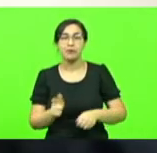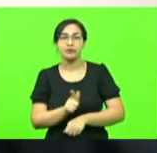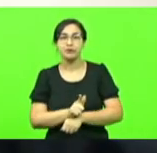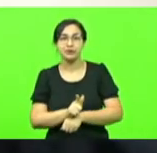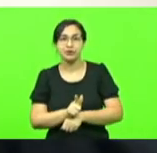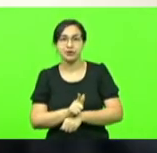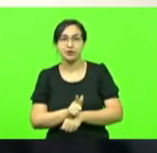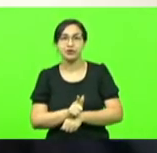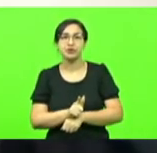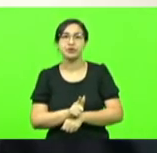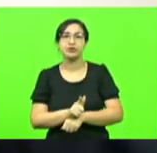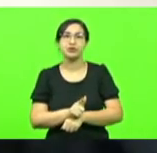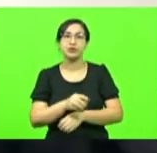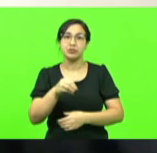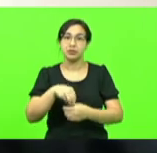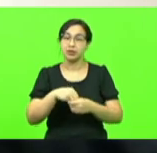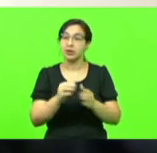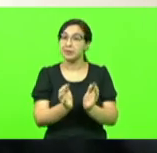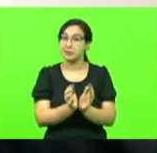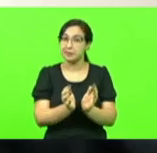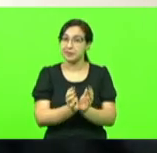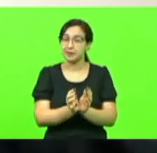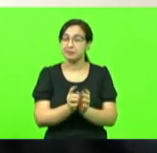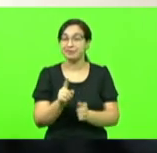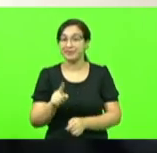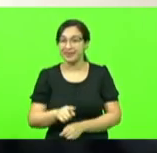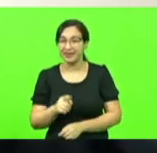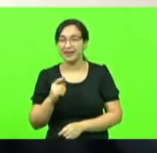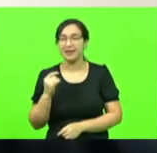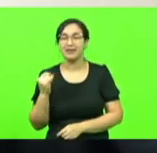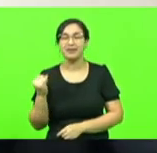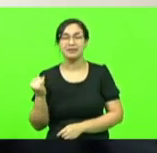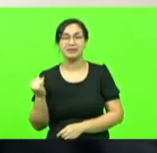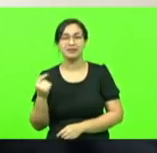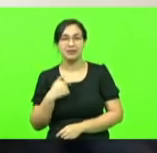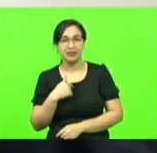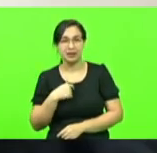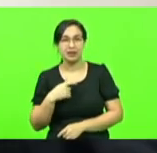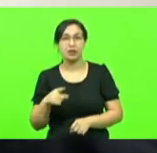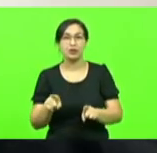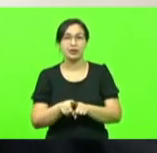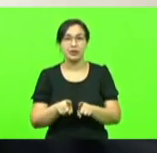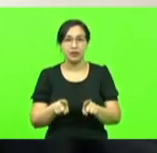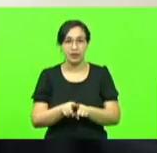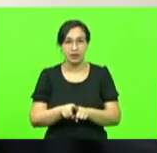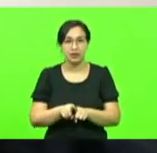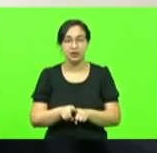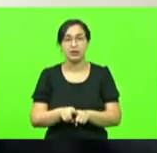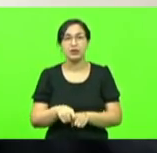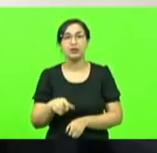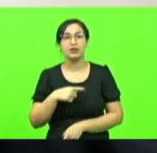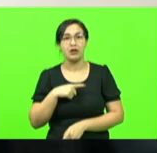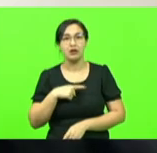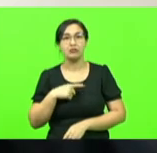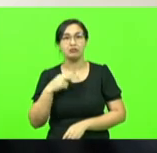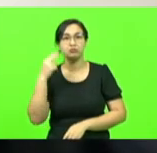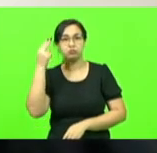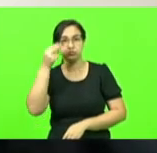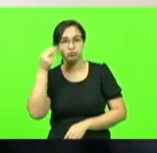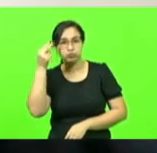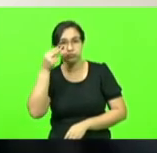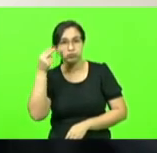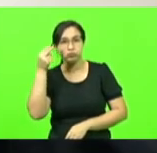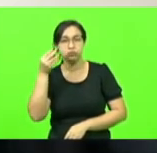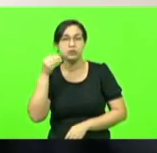APAE. Então, realmente, eu tenho, pela minha prática, pela minha experiência,